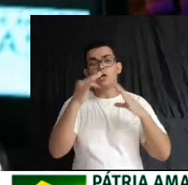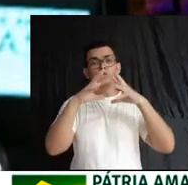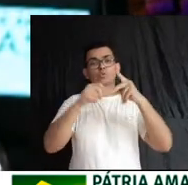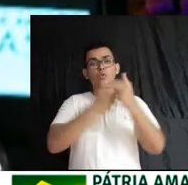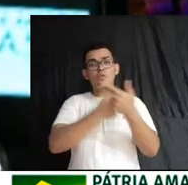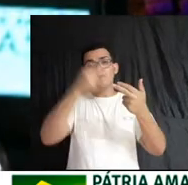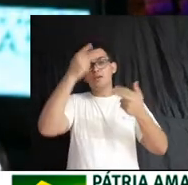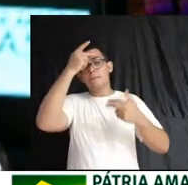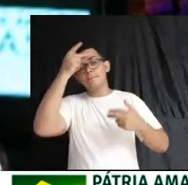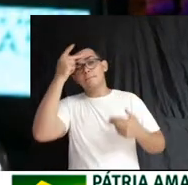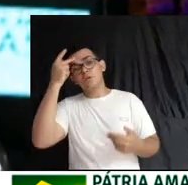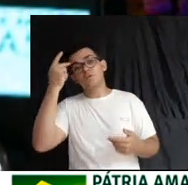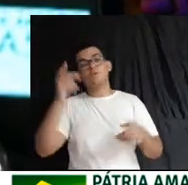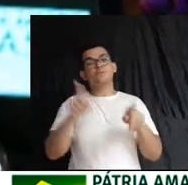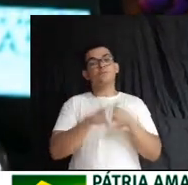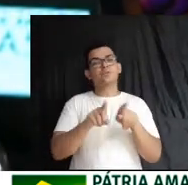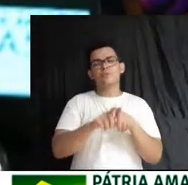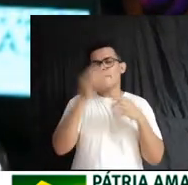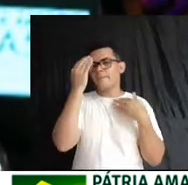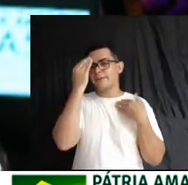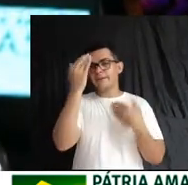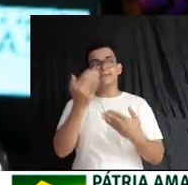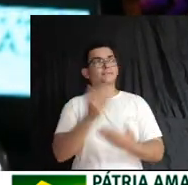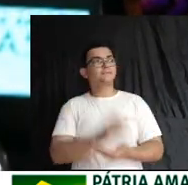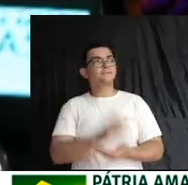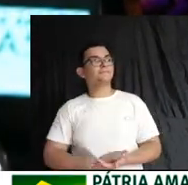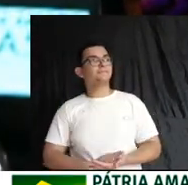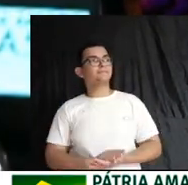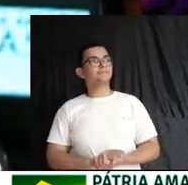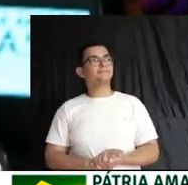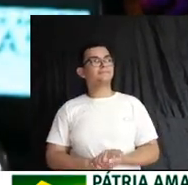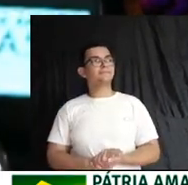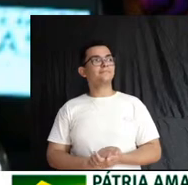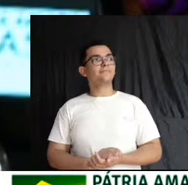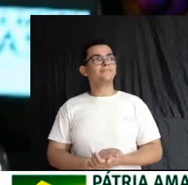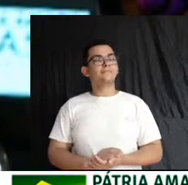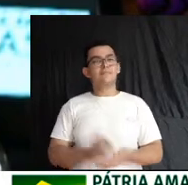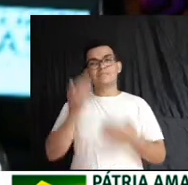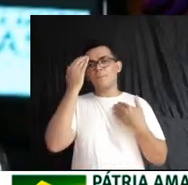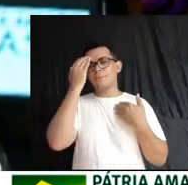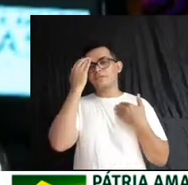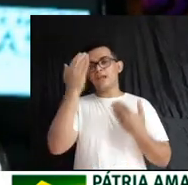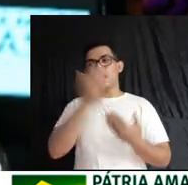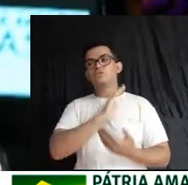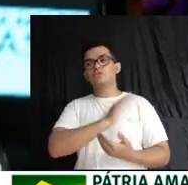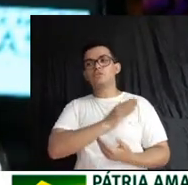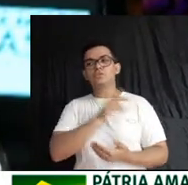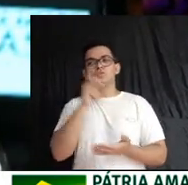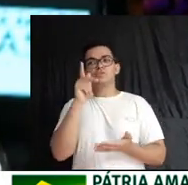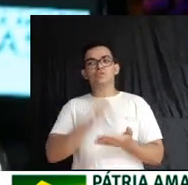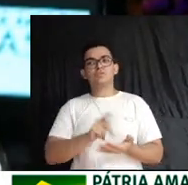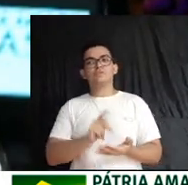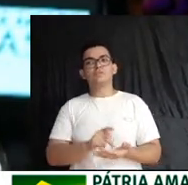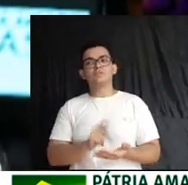Infante, todos vocês, muito obrigada. Obrigada de coração.